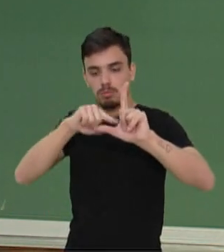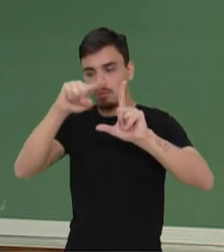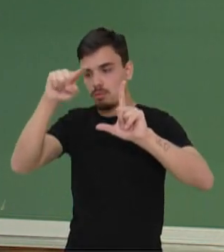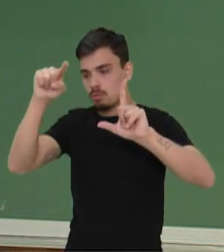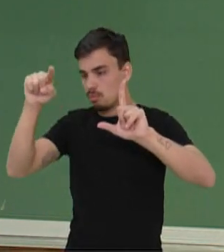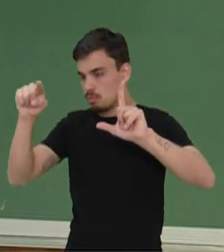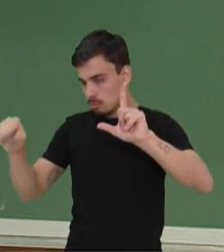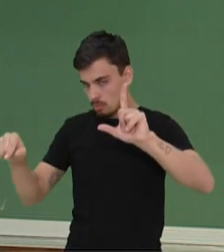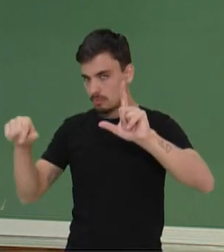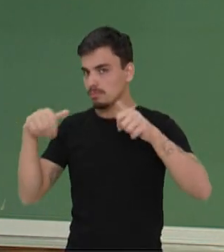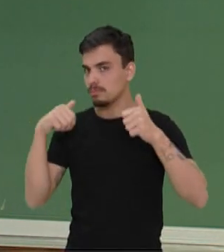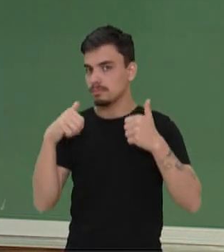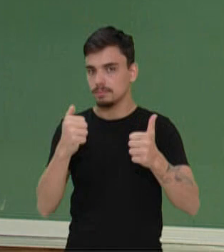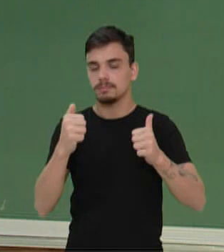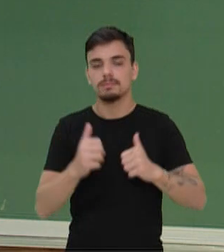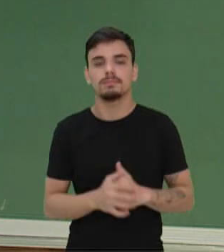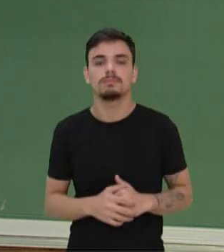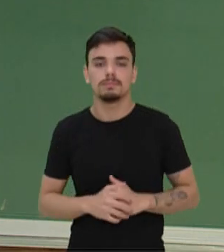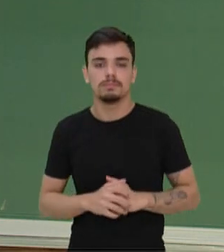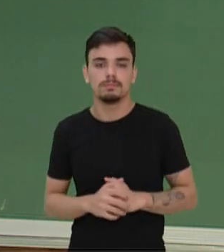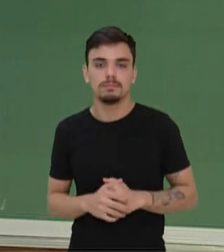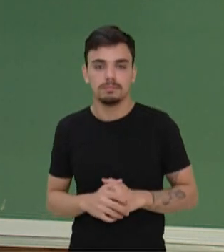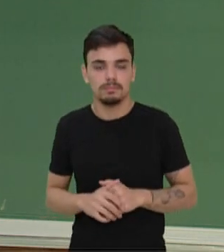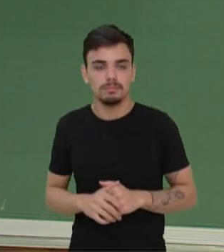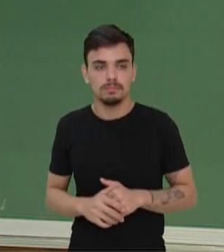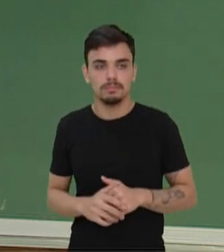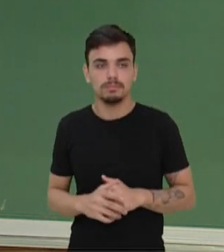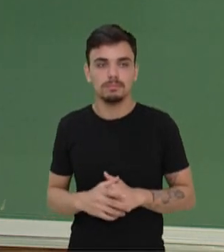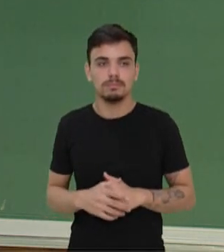acabou calculando. Beleza?